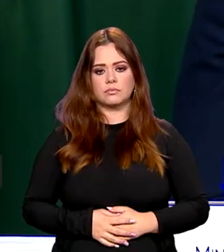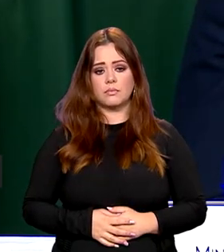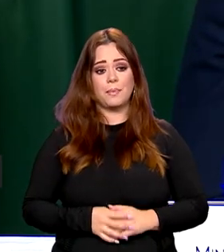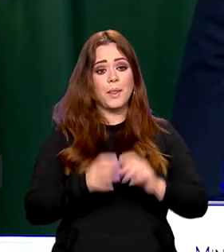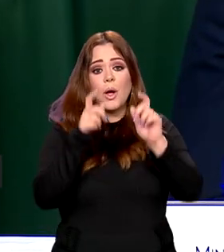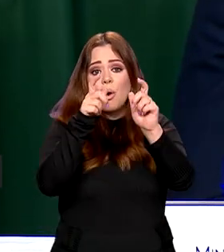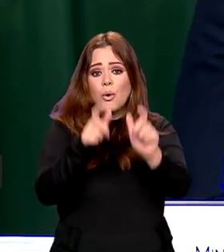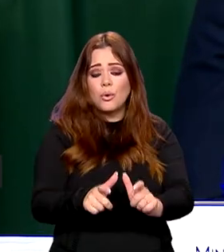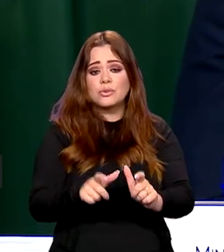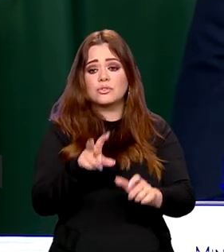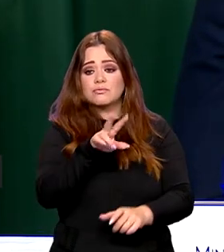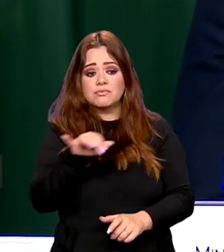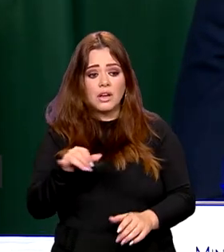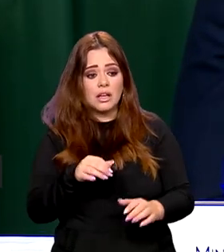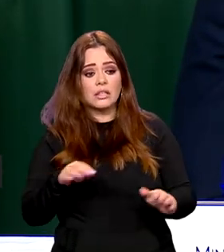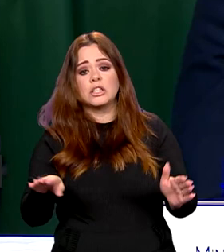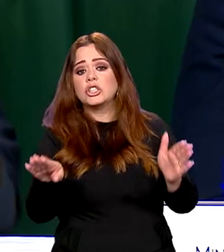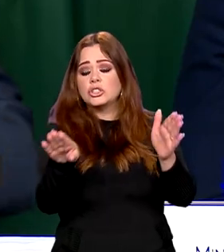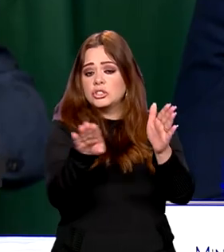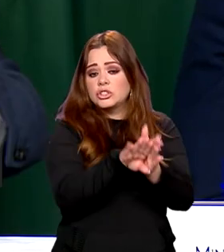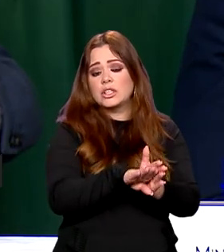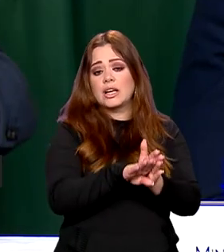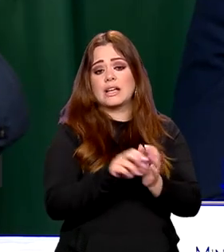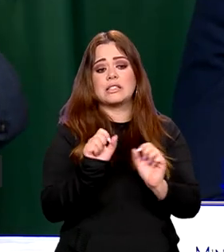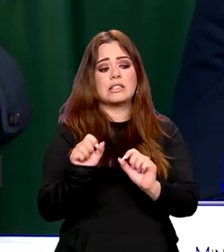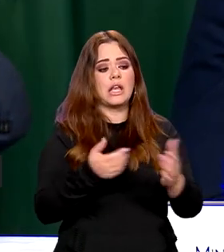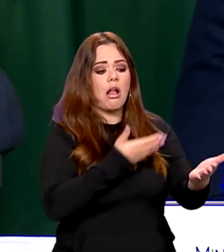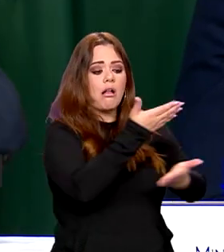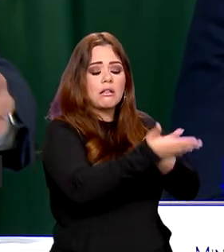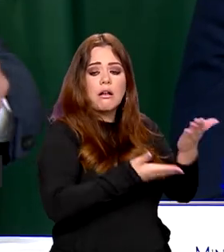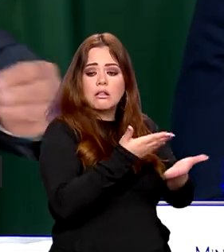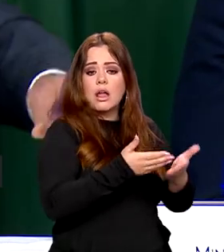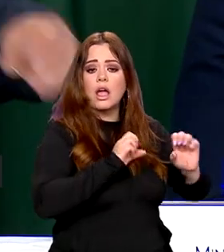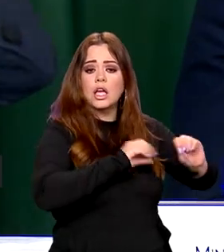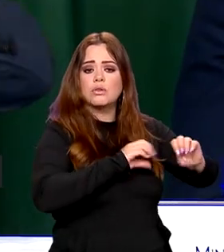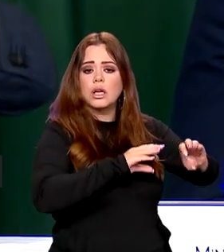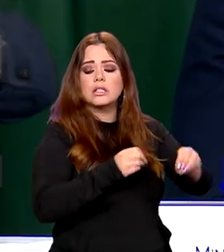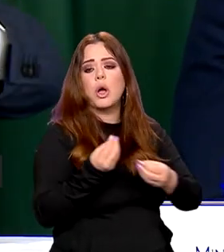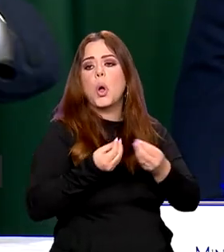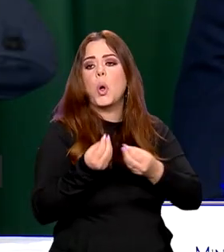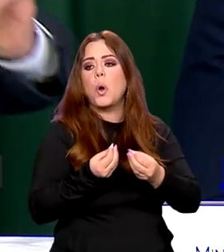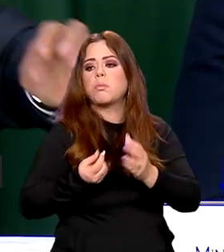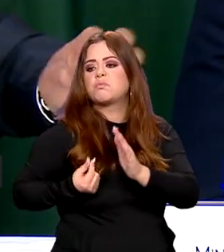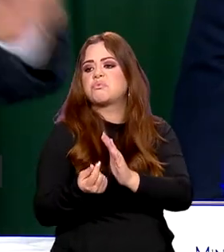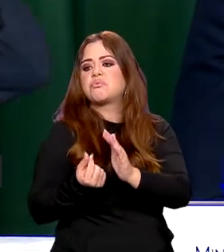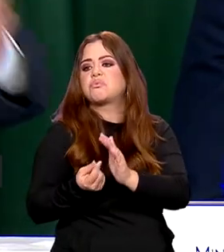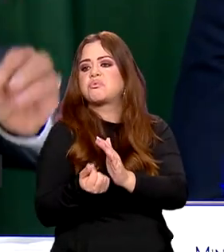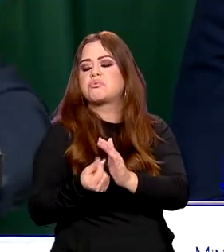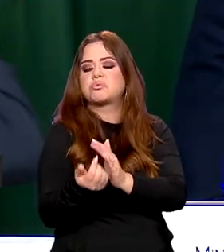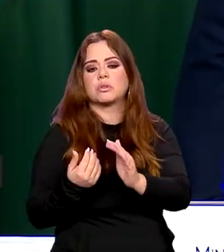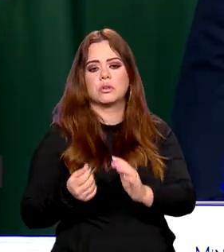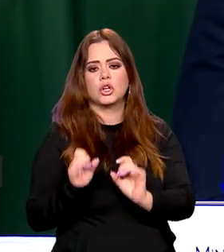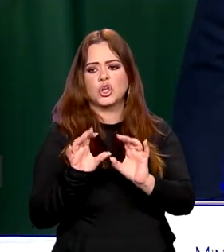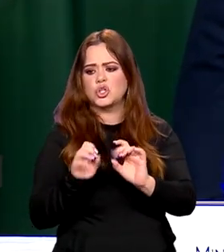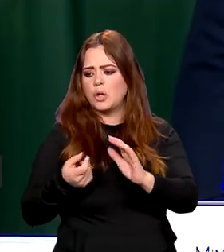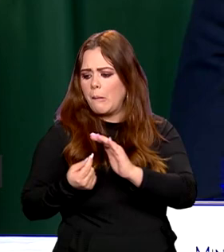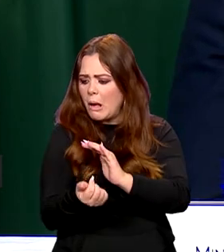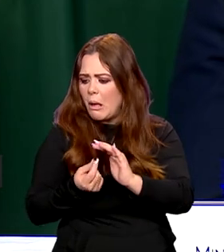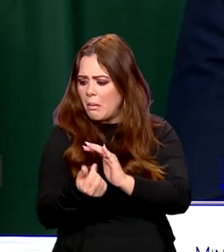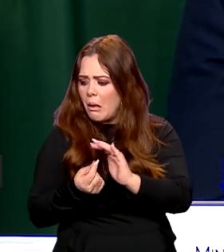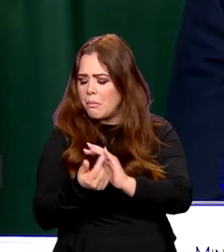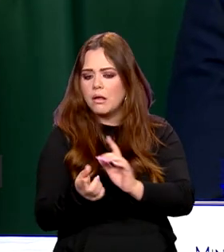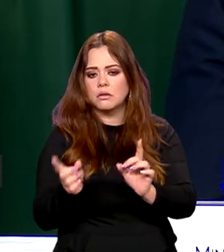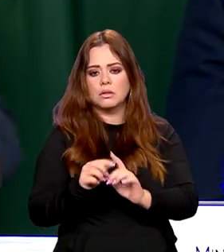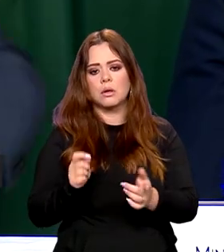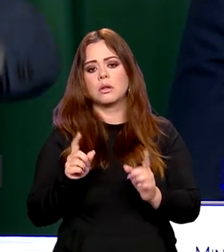Aonde que a gente quer chegar se a gente ainda começa a tratar a questão da educação como gasto? Não pode fazer mais universidade porque é gasto, não pode mais